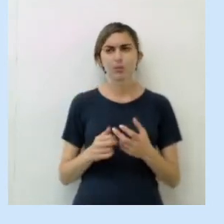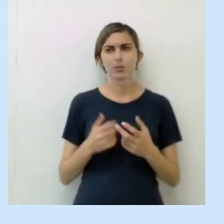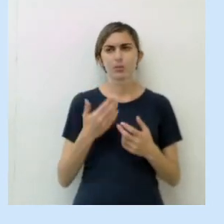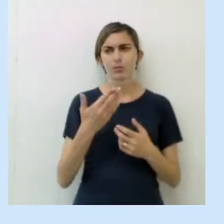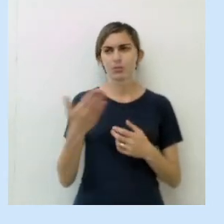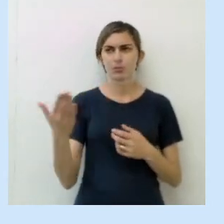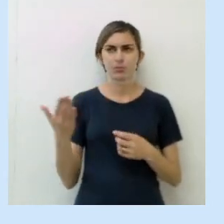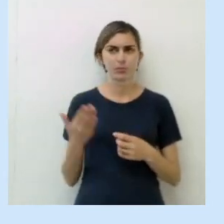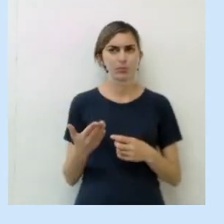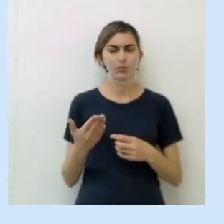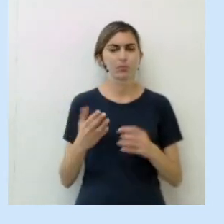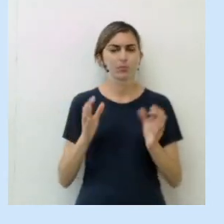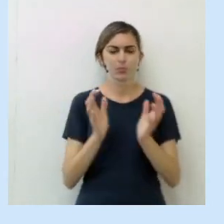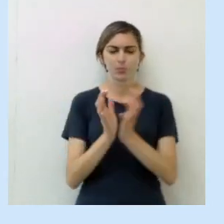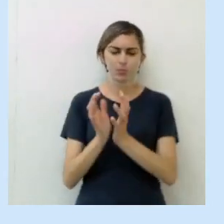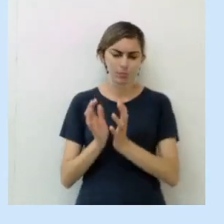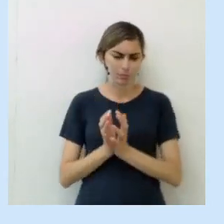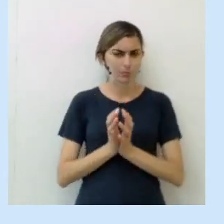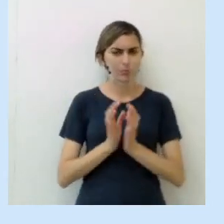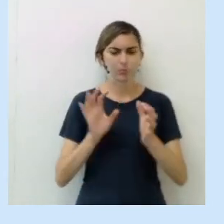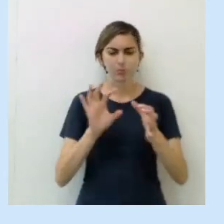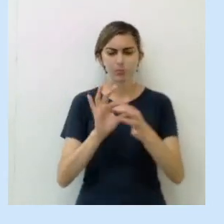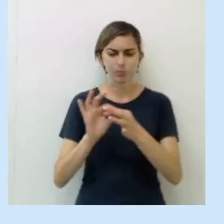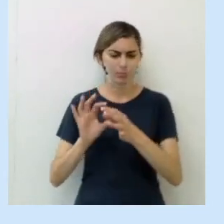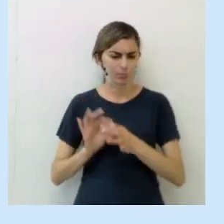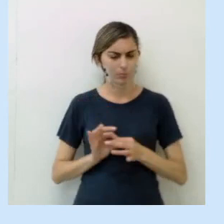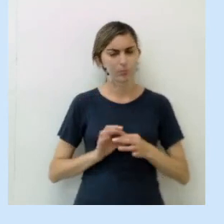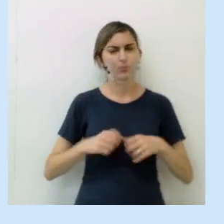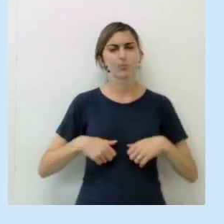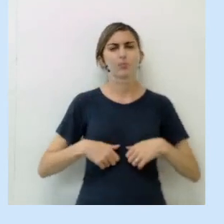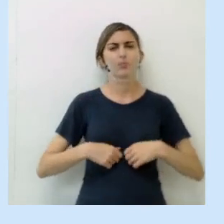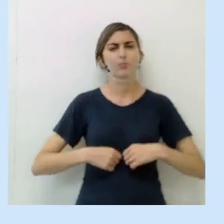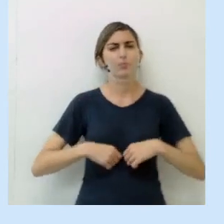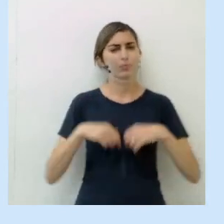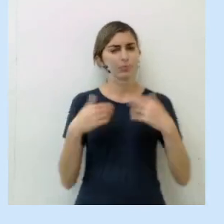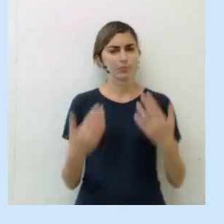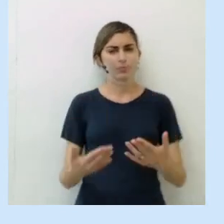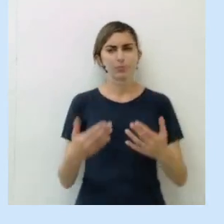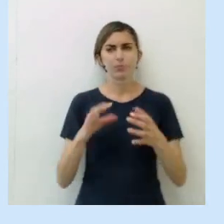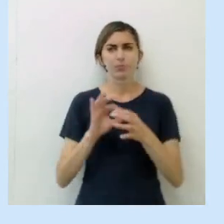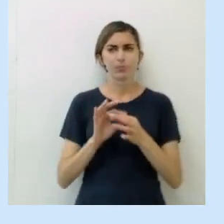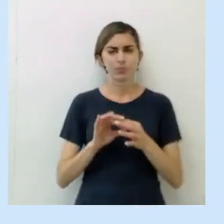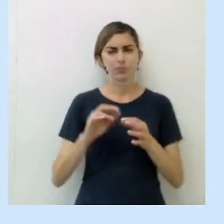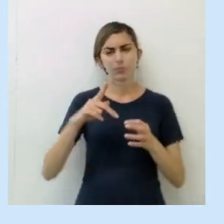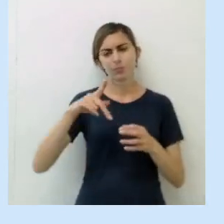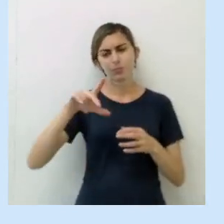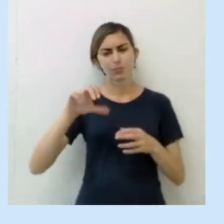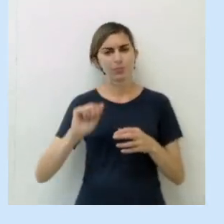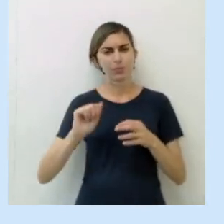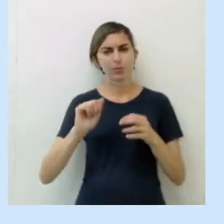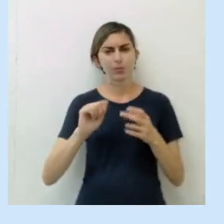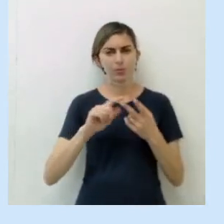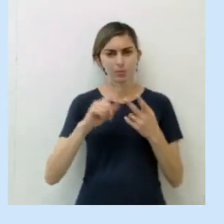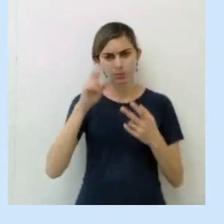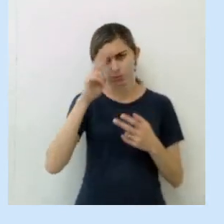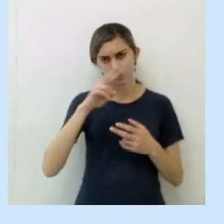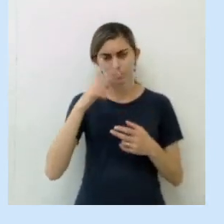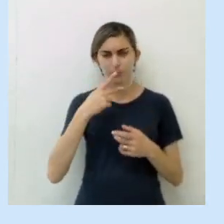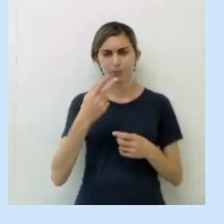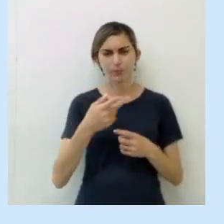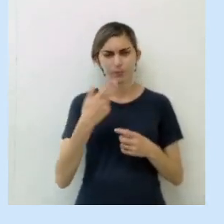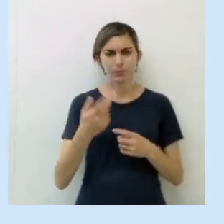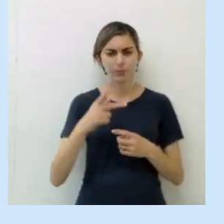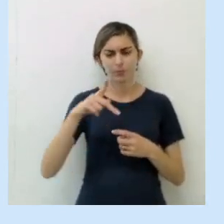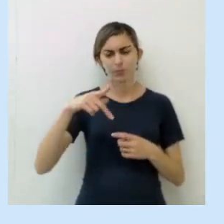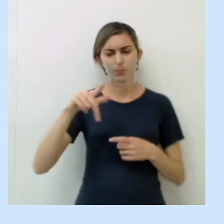certo? Grupos ligantes ficam do mesmo lado do plano espacial. Lembra que eu falei agora há pouco